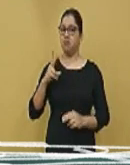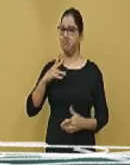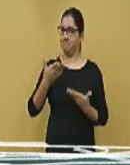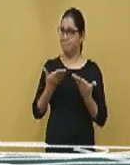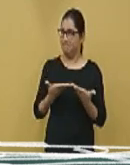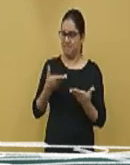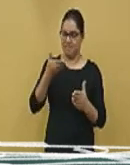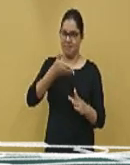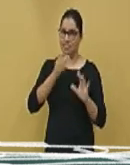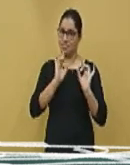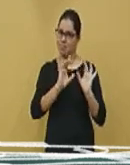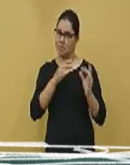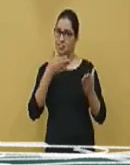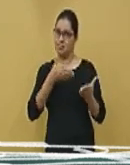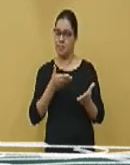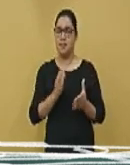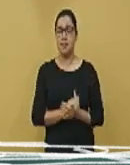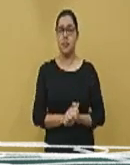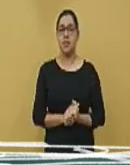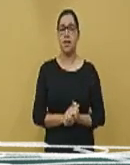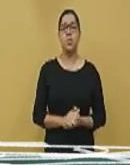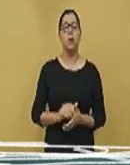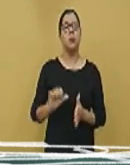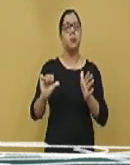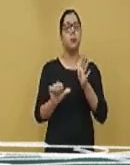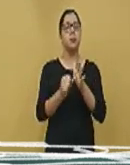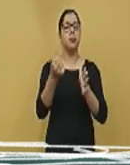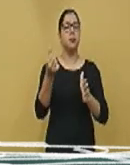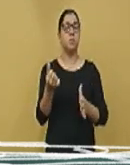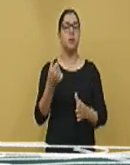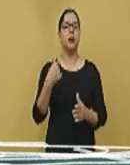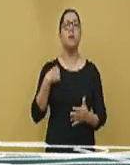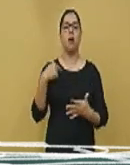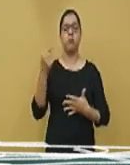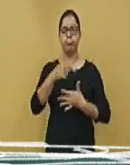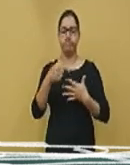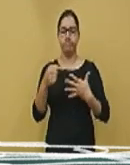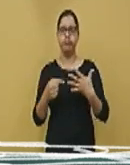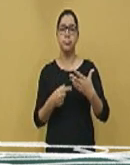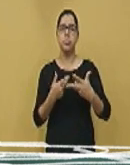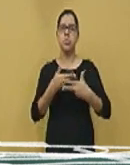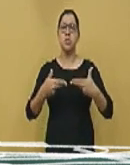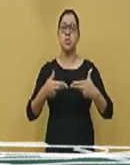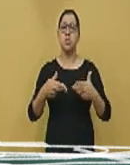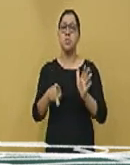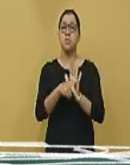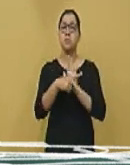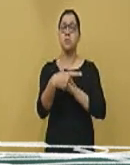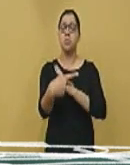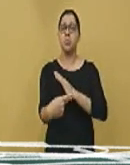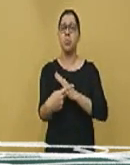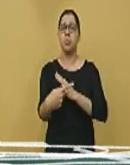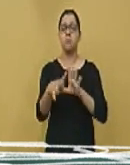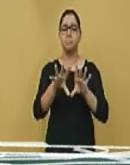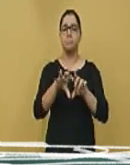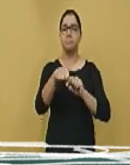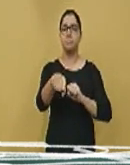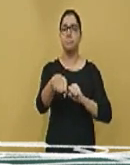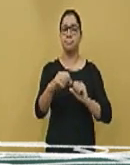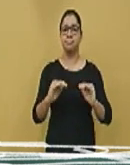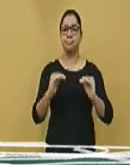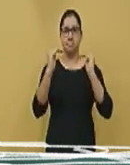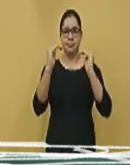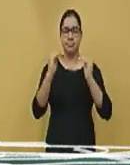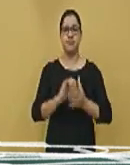Quais são esses desafios? Primeiro desafio, os indicadores da graduação. Nós temos indicadores